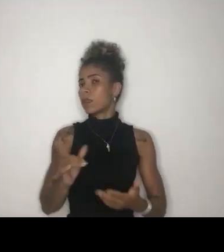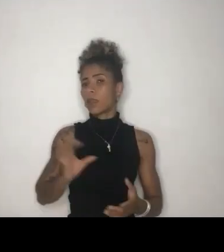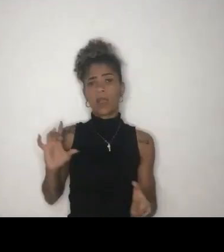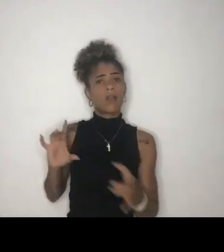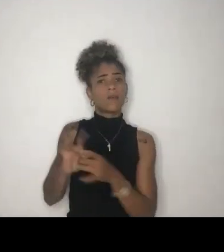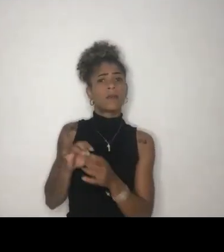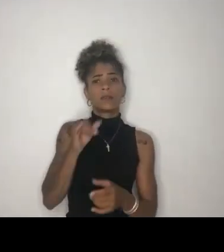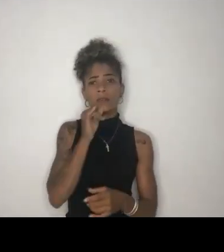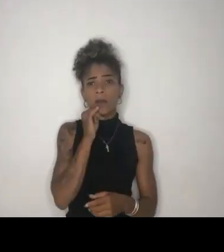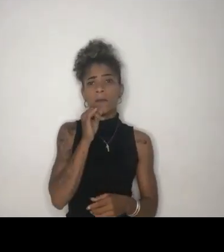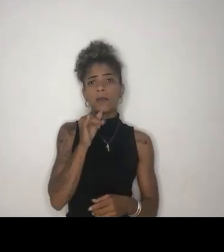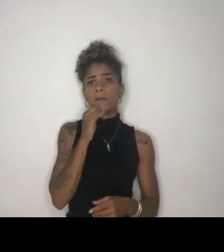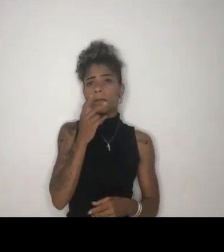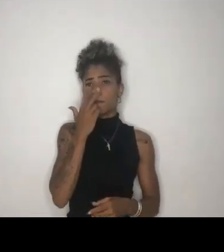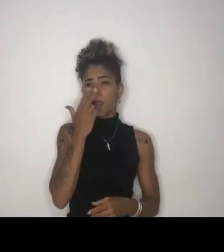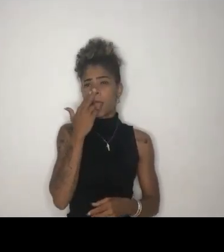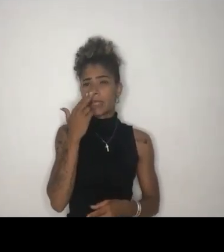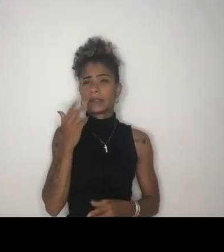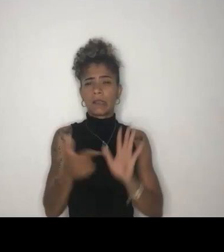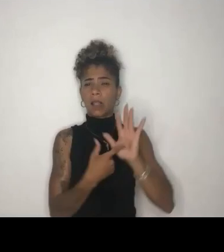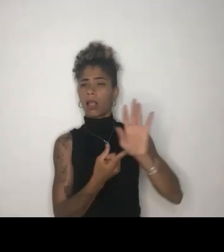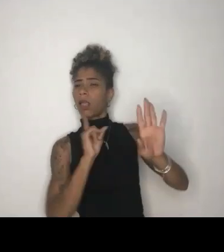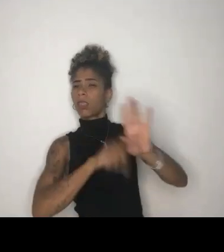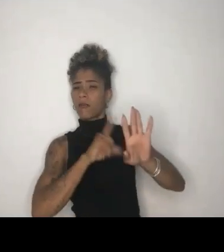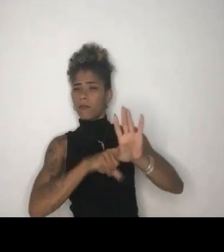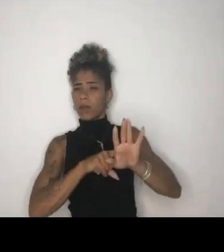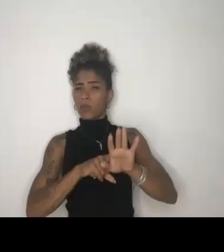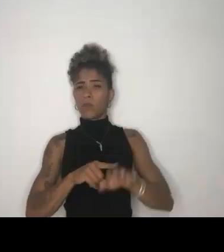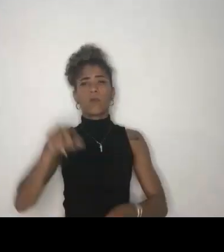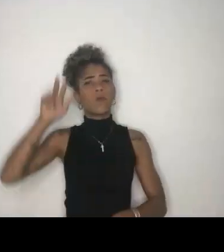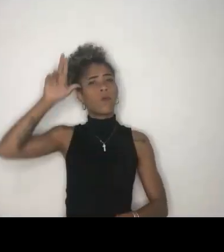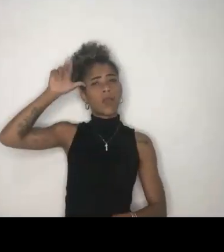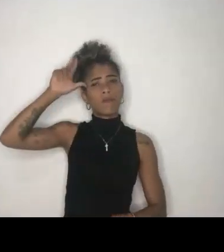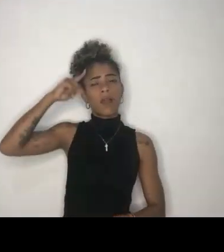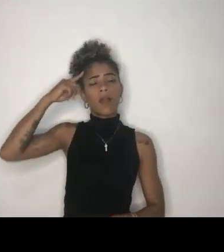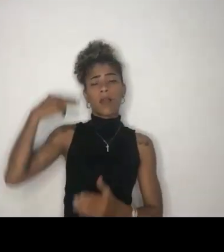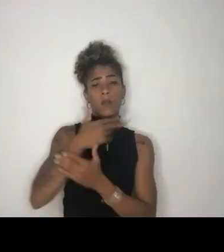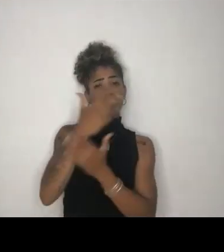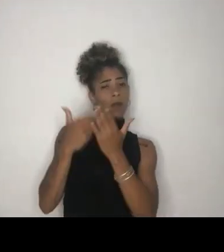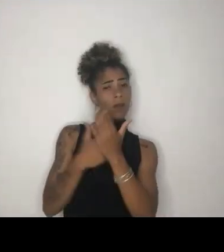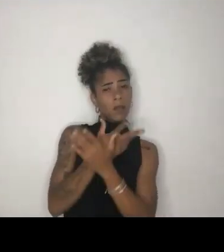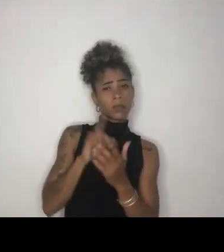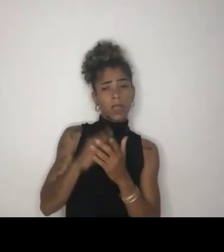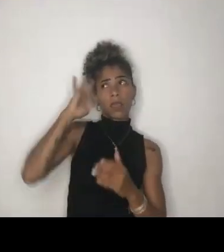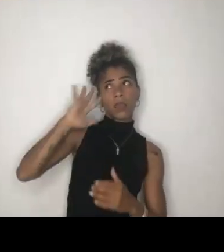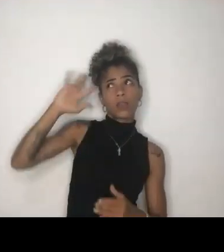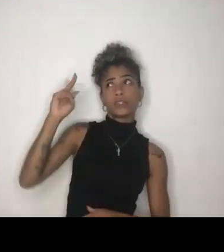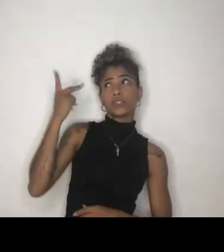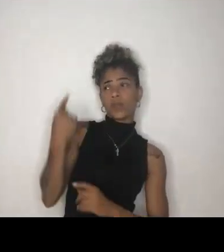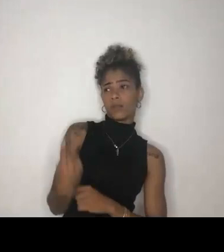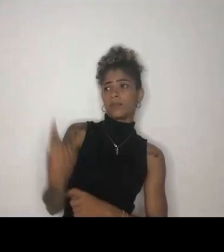cavalo de tróia isso tem tudo a ver com a pintura nas cavernas isso tem tudo a ver com o